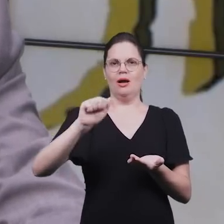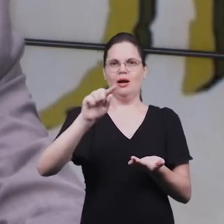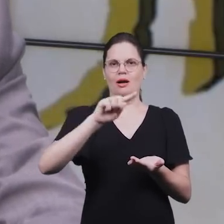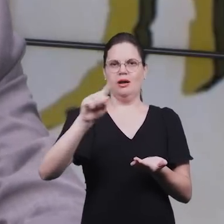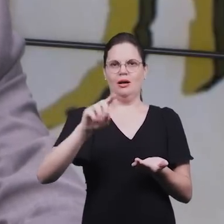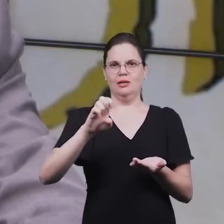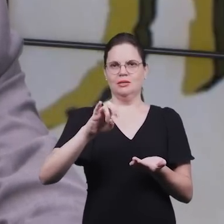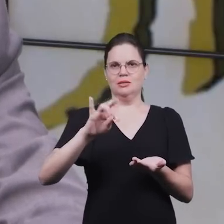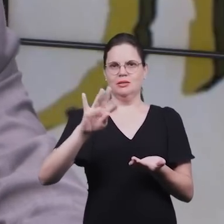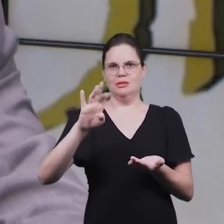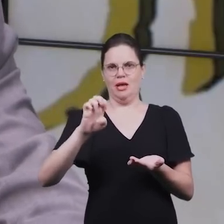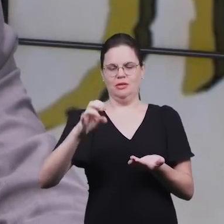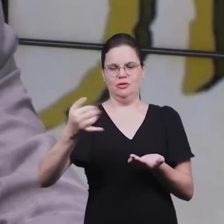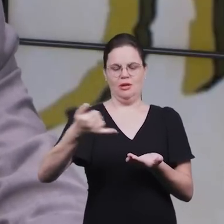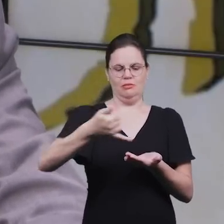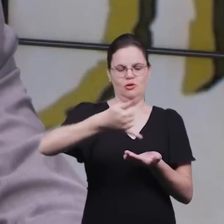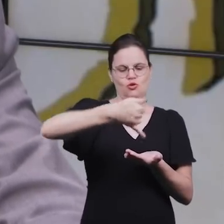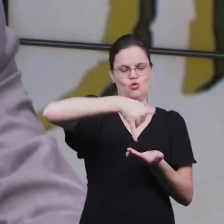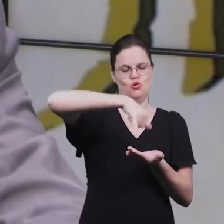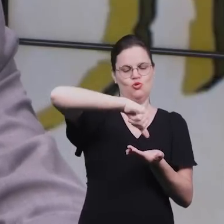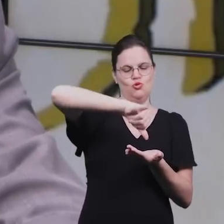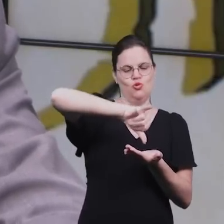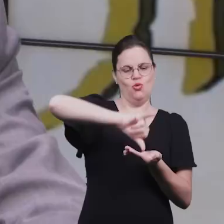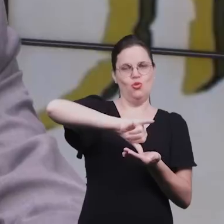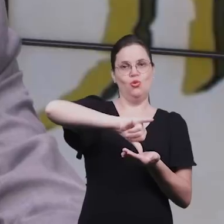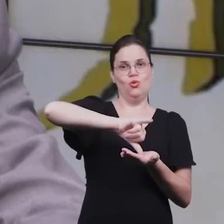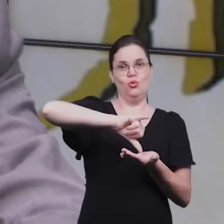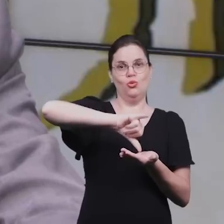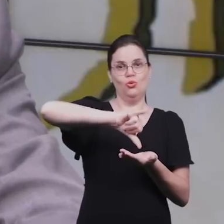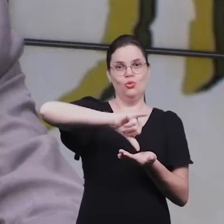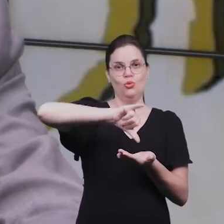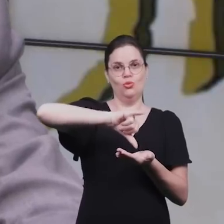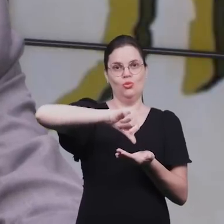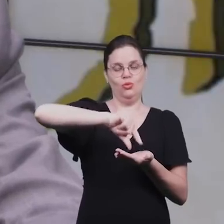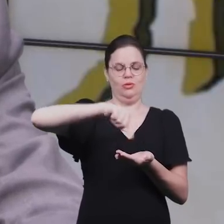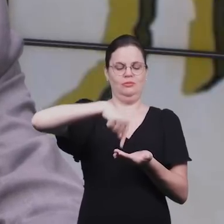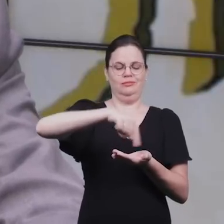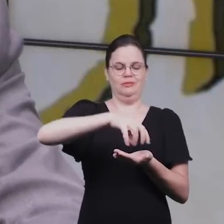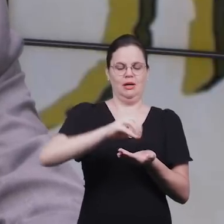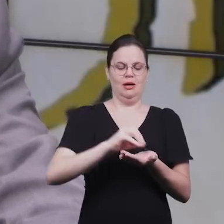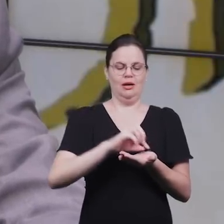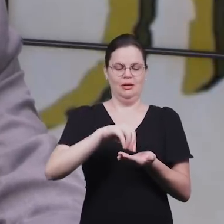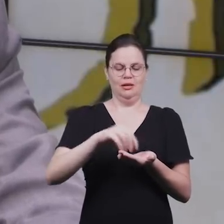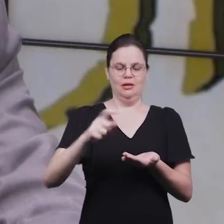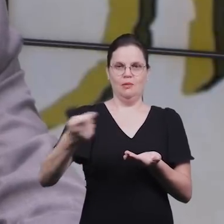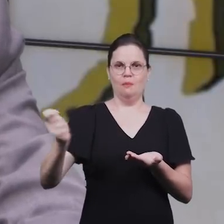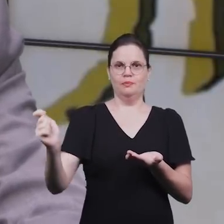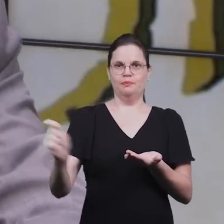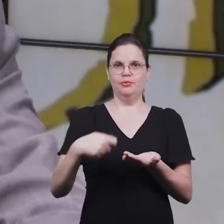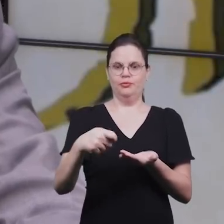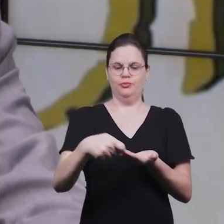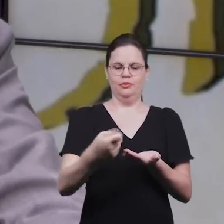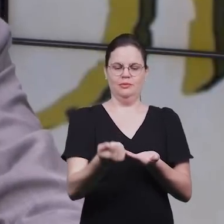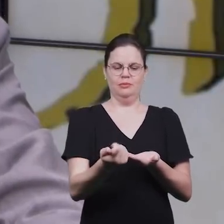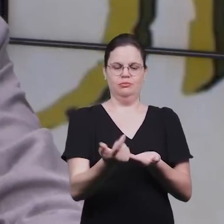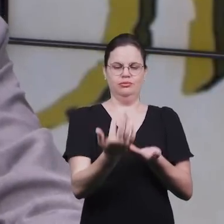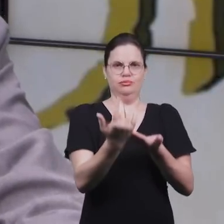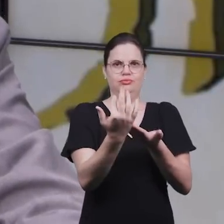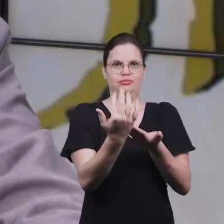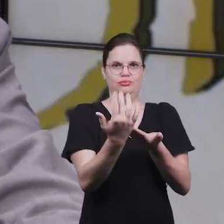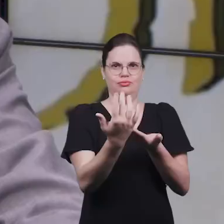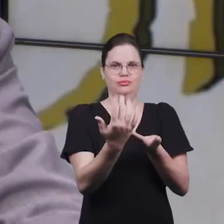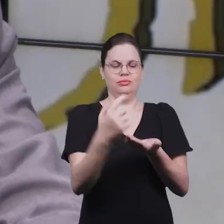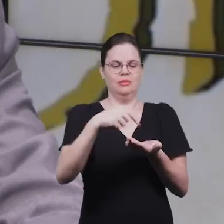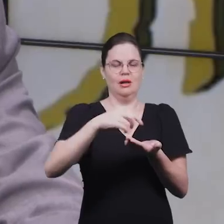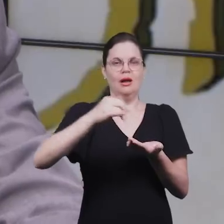azeite e depois a chama é acesa. Por isso você fala assim, e vós sereis batizados. Aquele que vem após mim, João